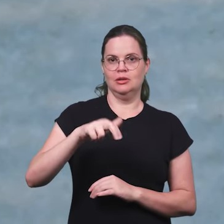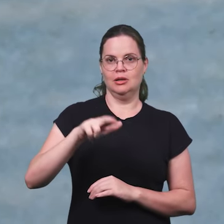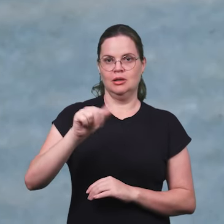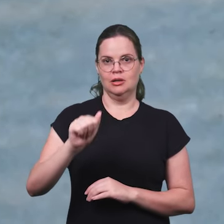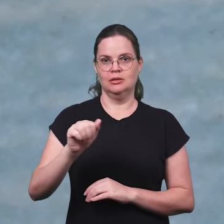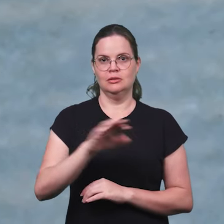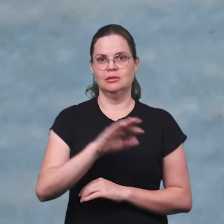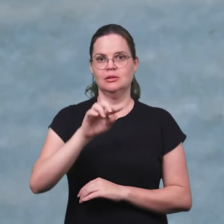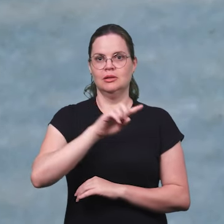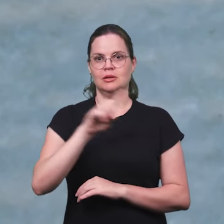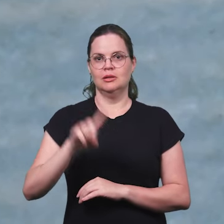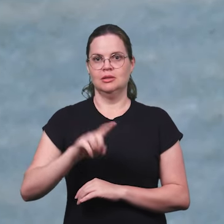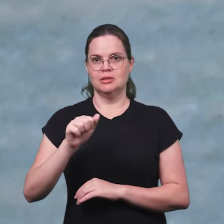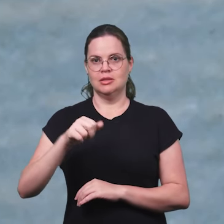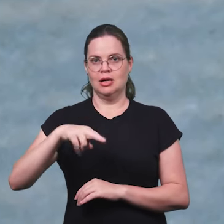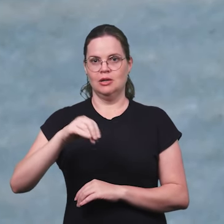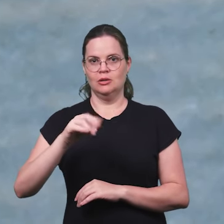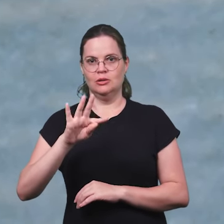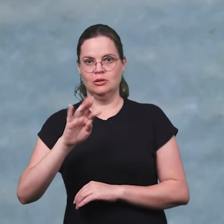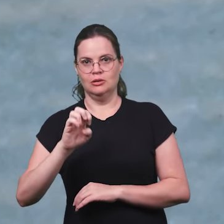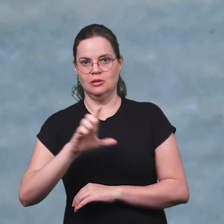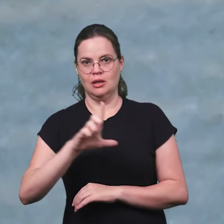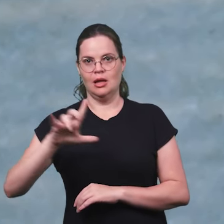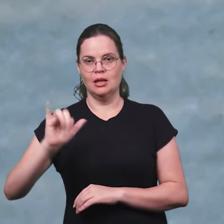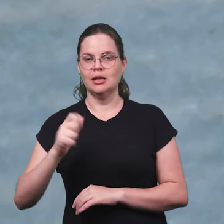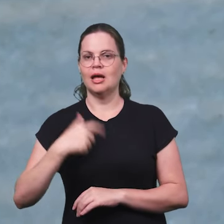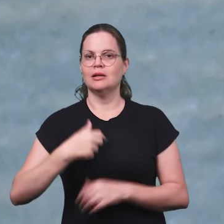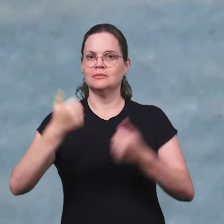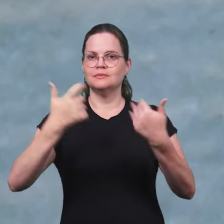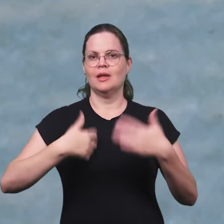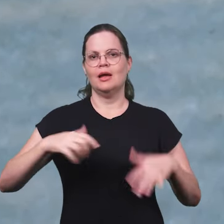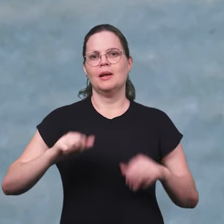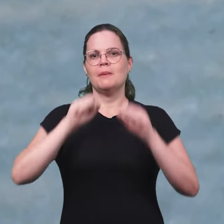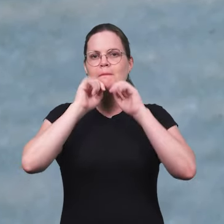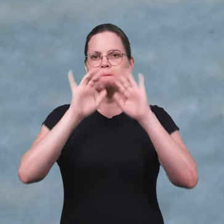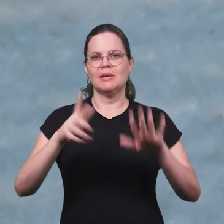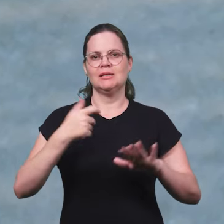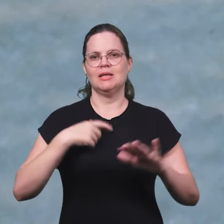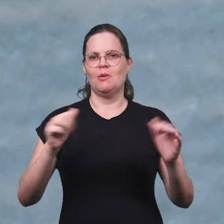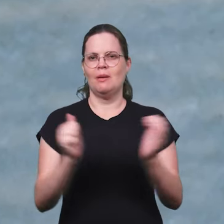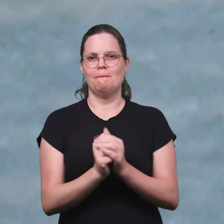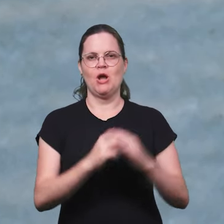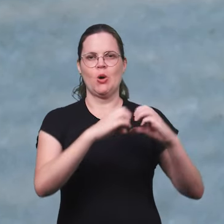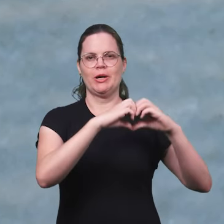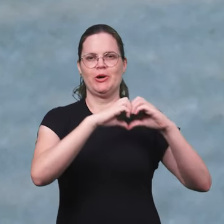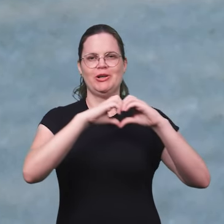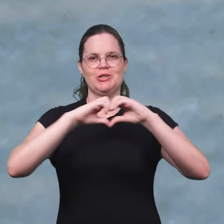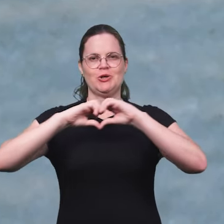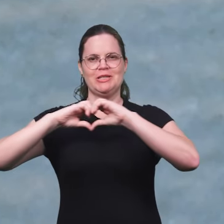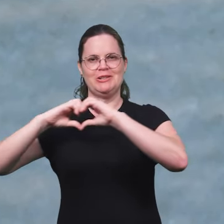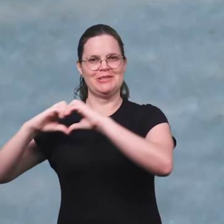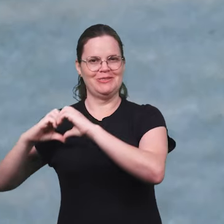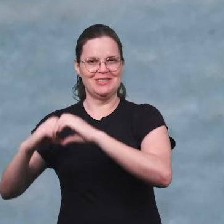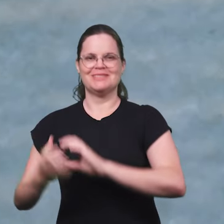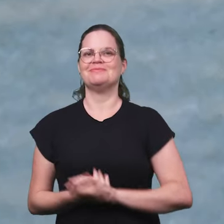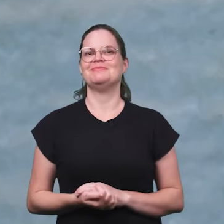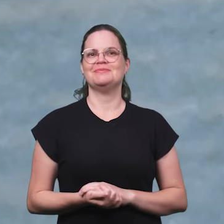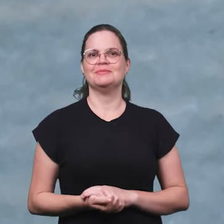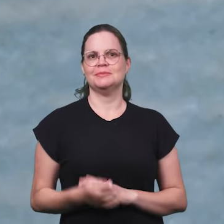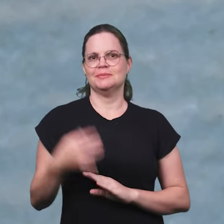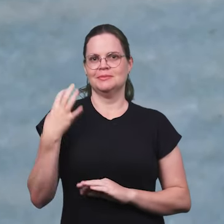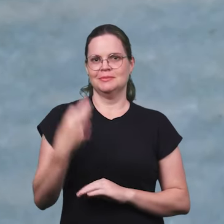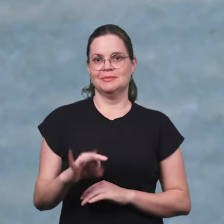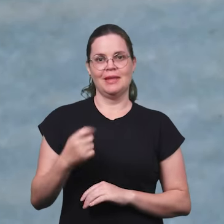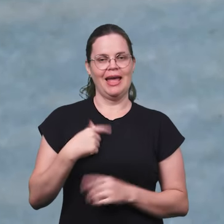Zanotelli. Ela diz o seguinte: que bênção, amei. Botou um monte de coraçãozinho. É isso mesmo. É jeito de jovem